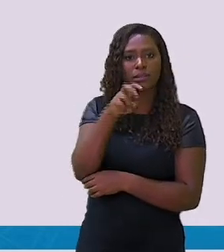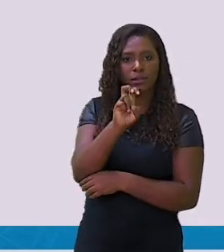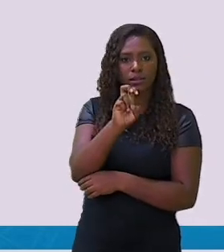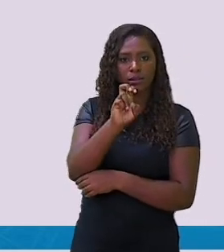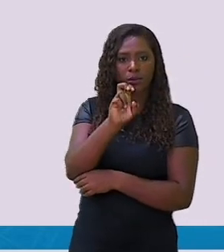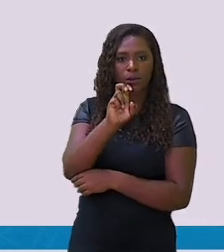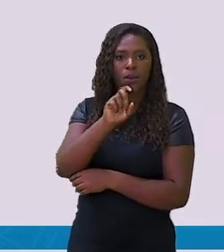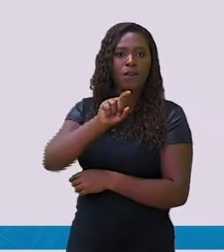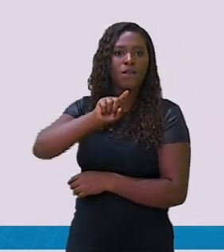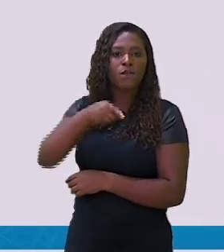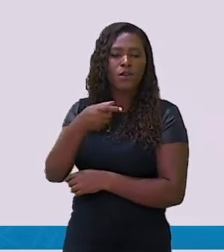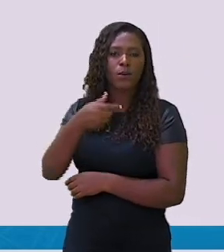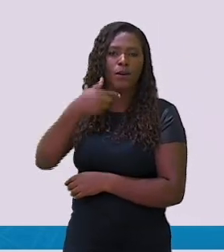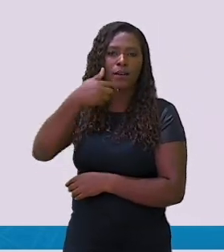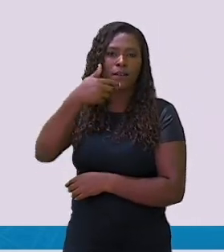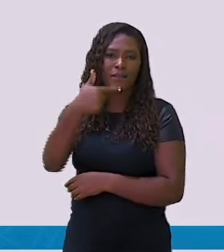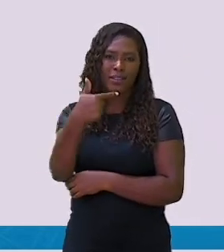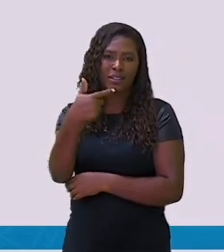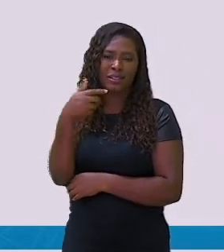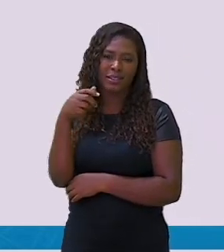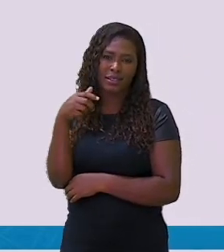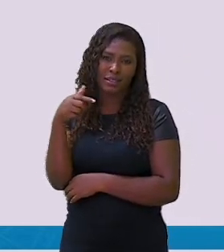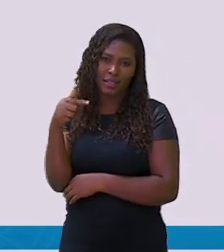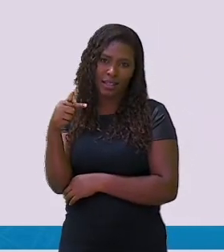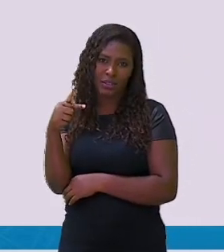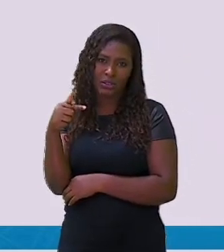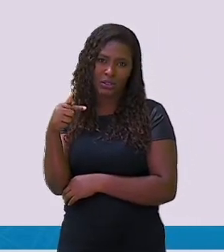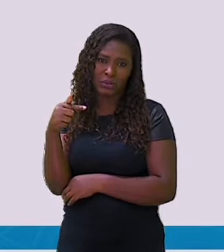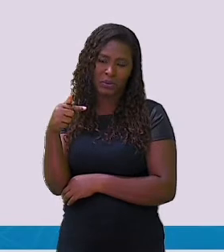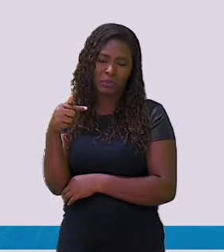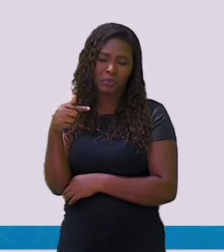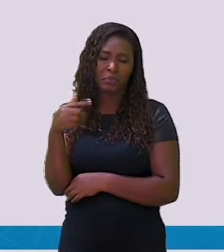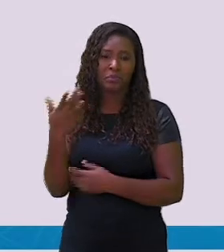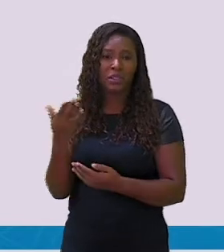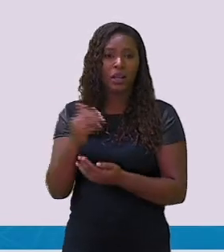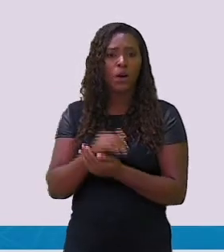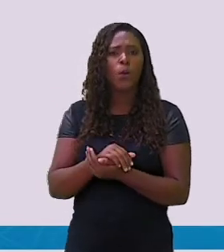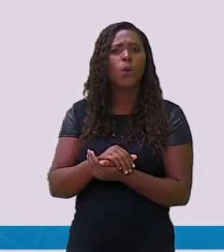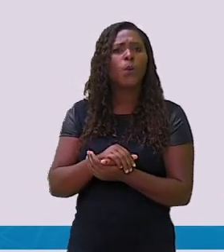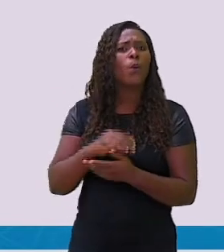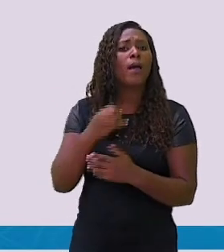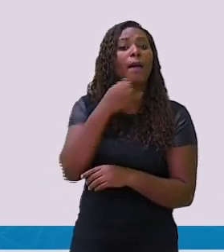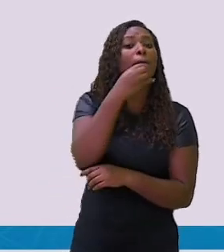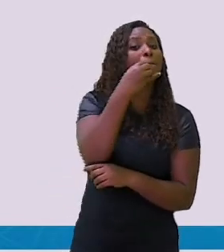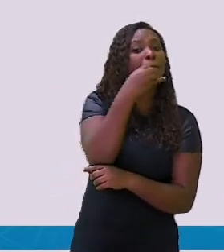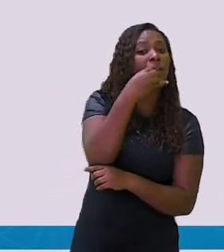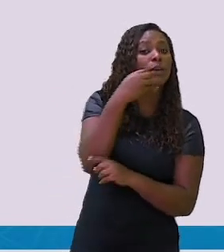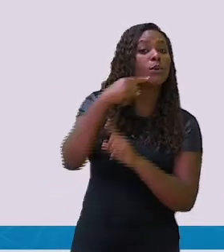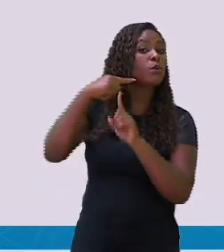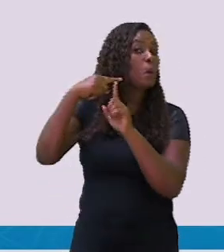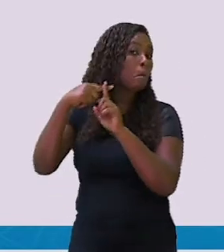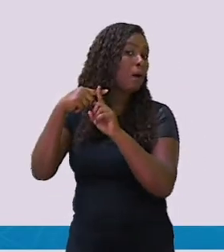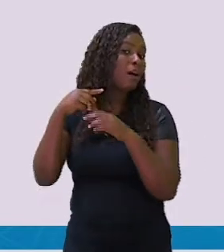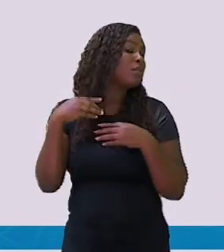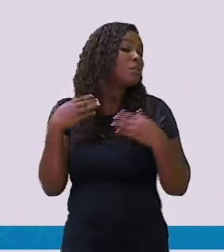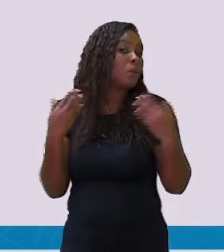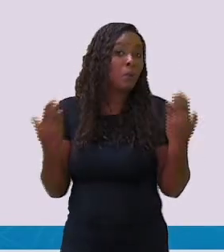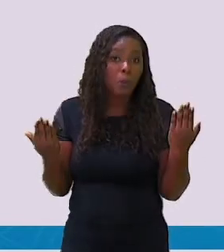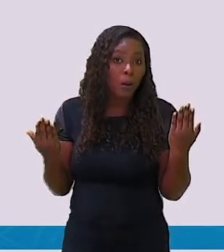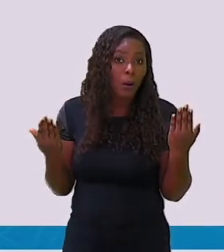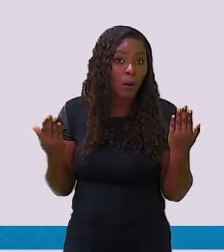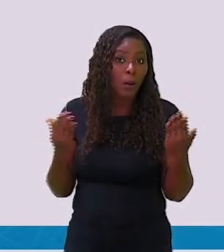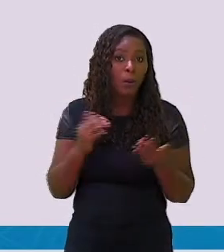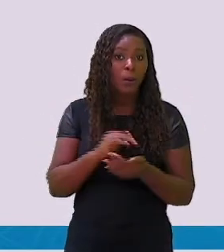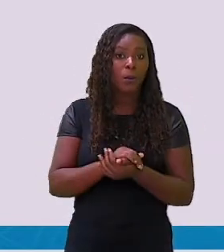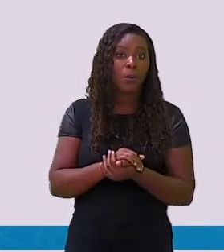Oi, 27 agora qual que é o sinal o sinal aqui ele é qual